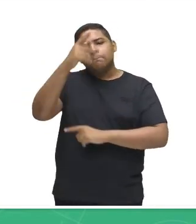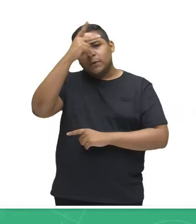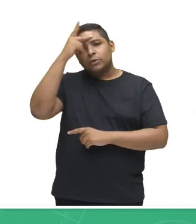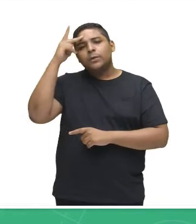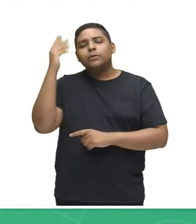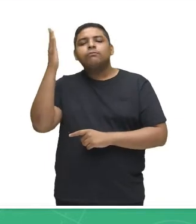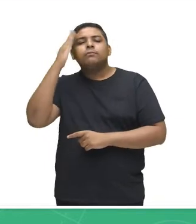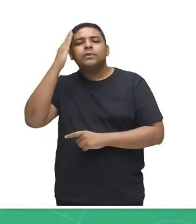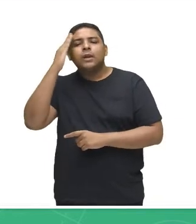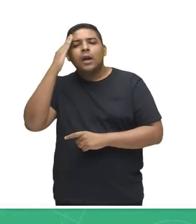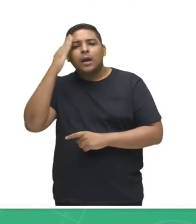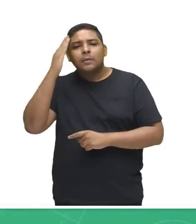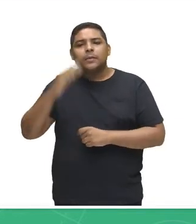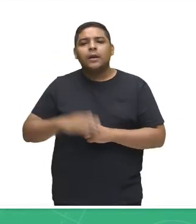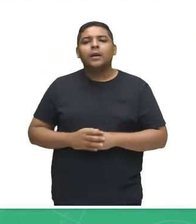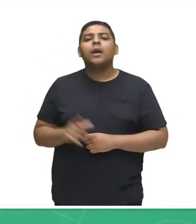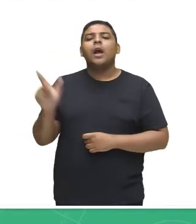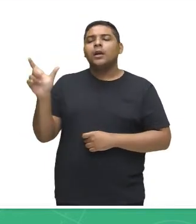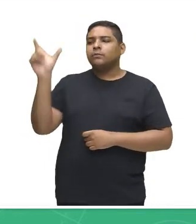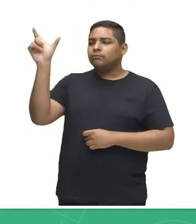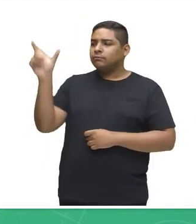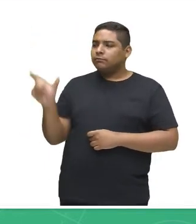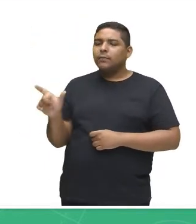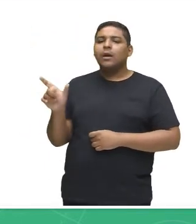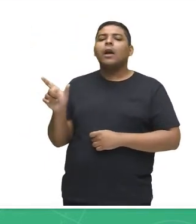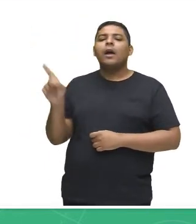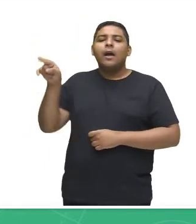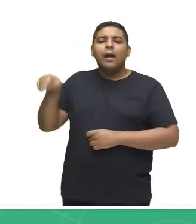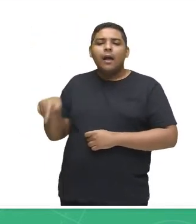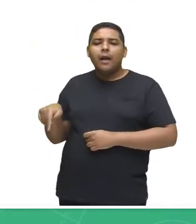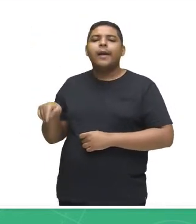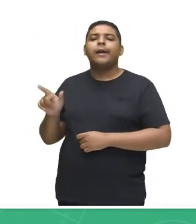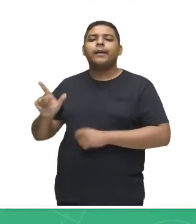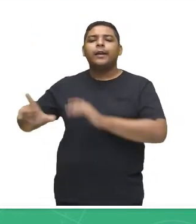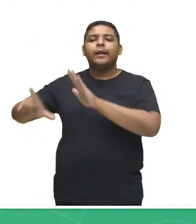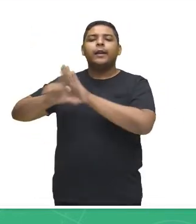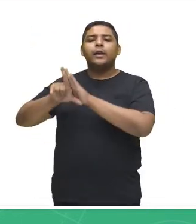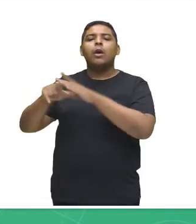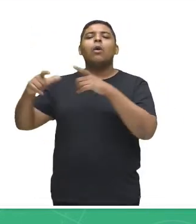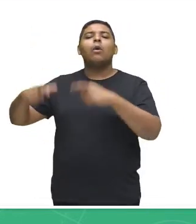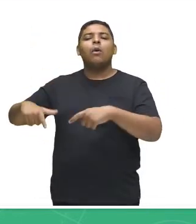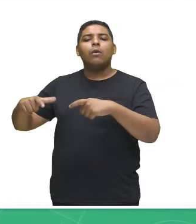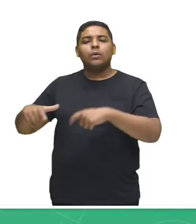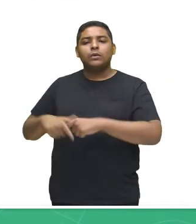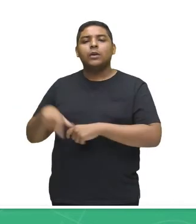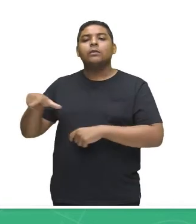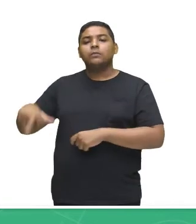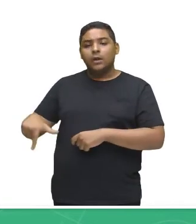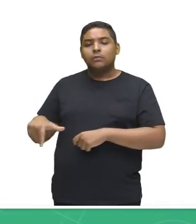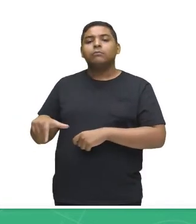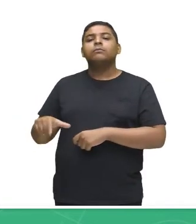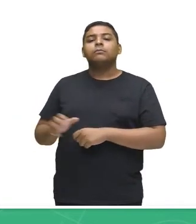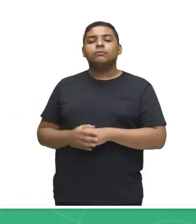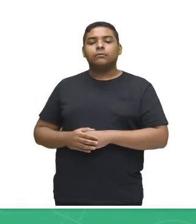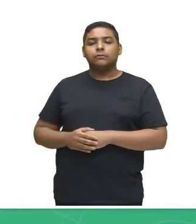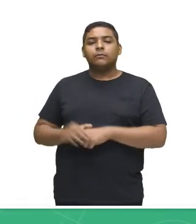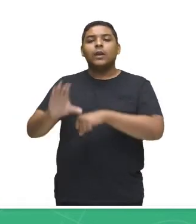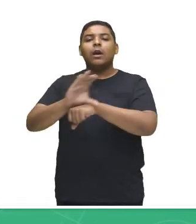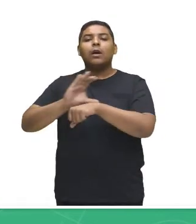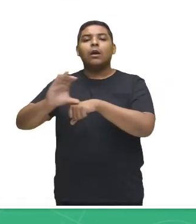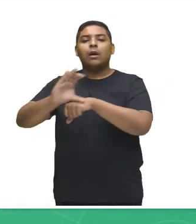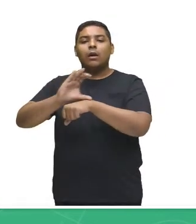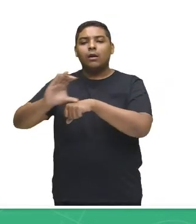Olha, aqui estão as nossas leis. Hoje em dia, onde estão as nossas leis, queridos? Na Constituição. Então, se eu quero